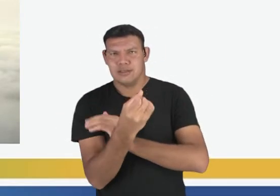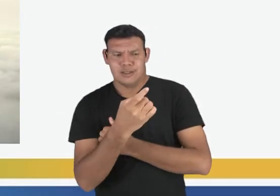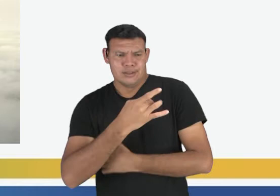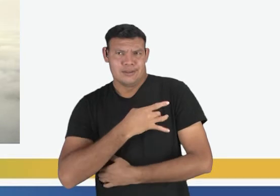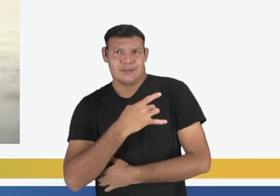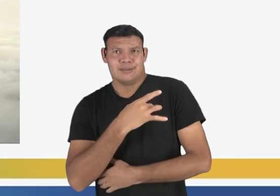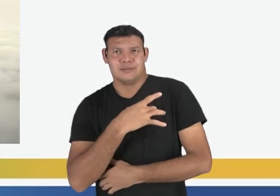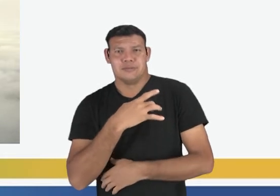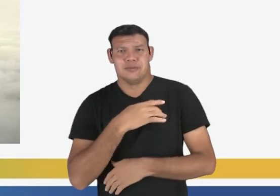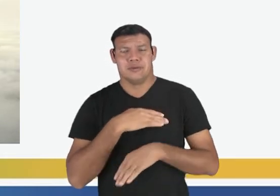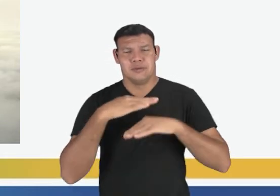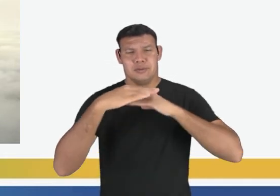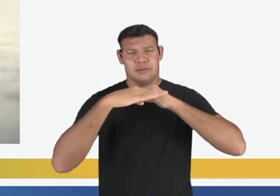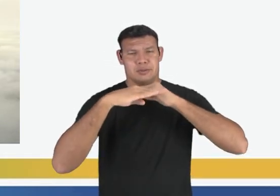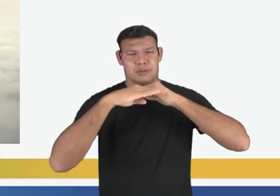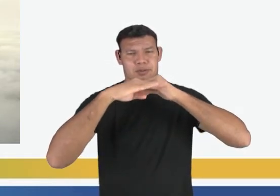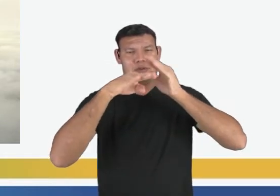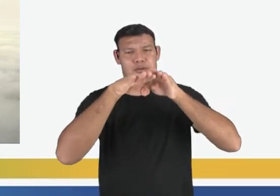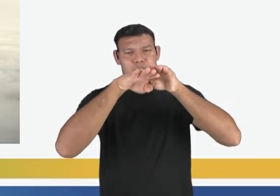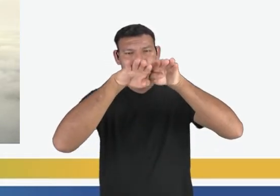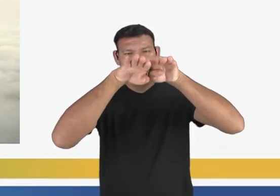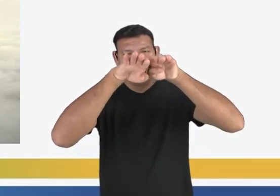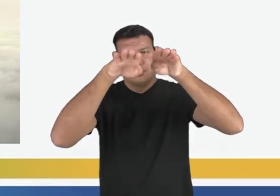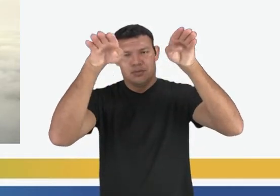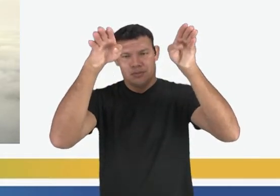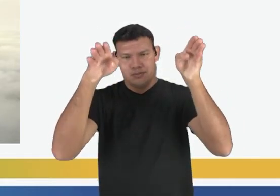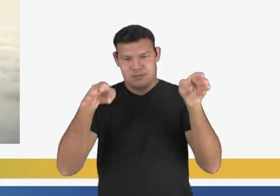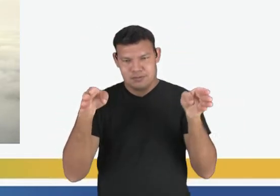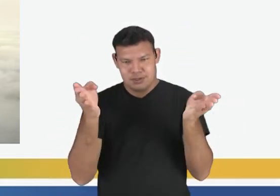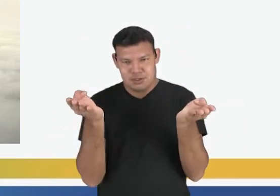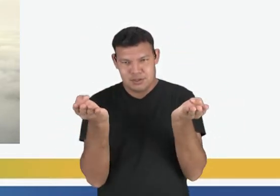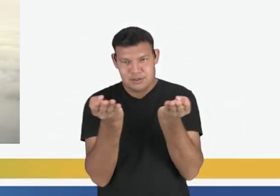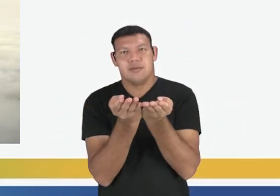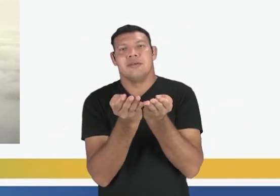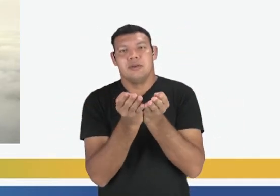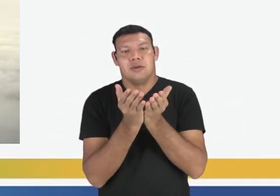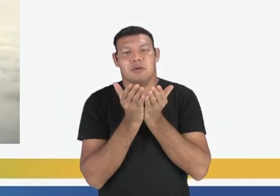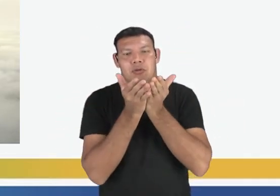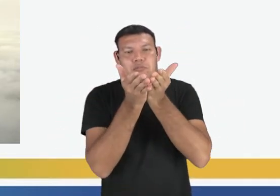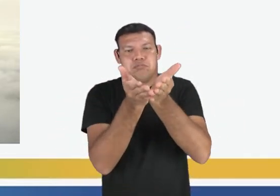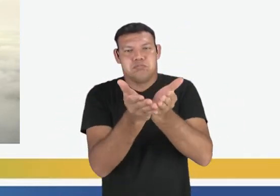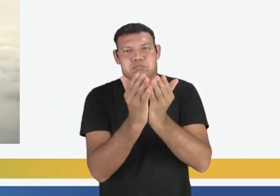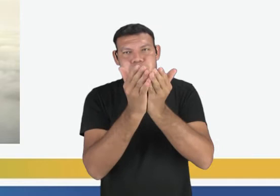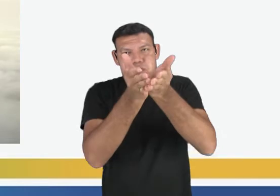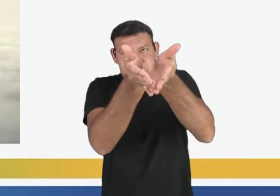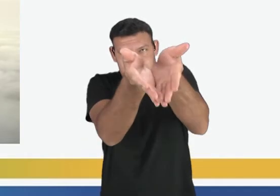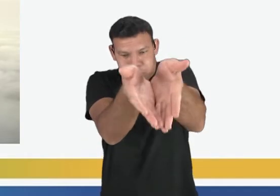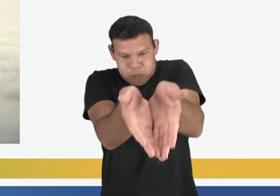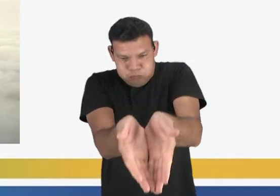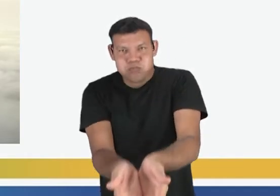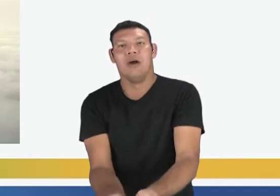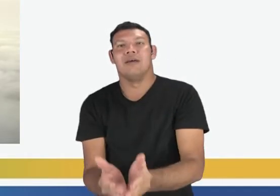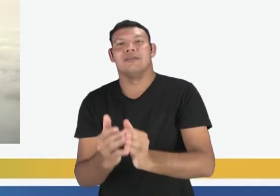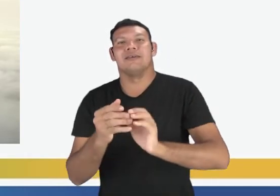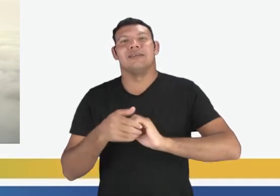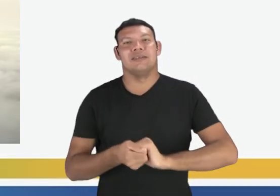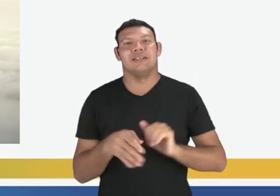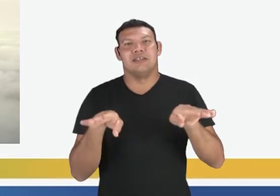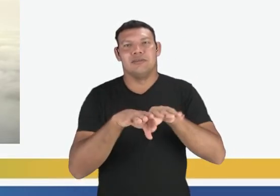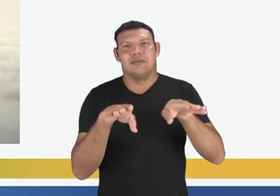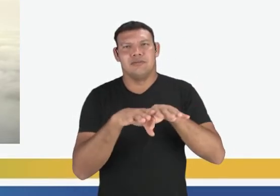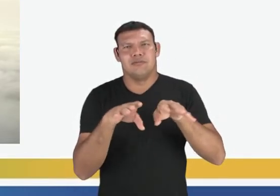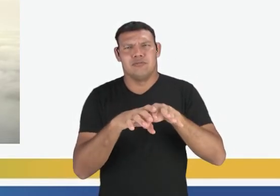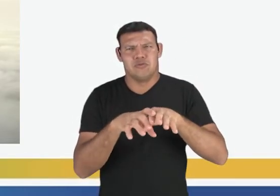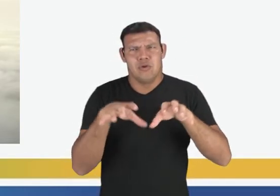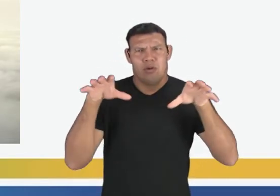temores de que a Terra, por ser quadrada, os barcos ao chegarem nos seus extremos, os barcos cairiam, bem como os monstros